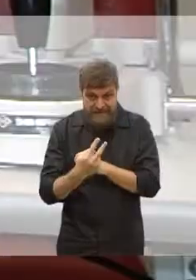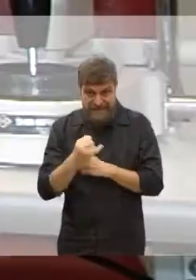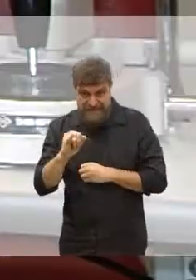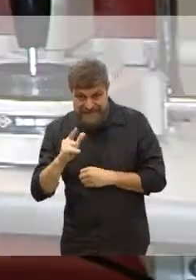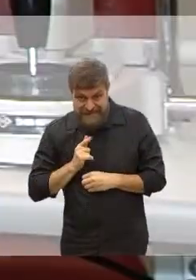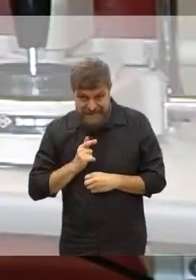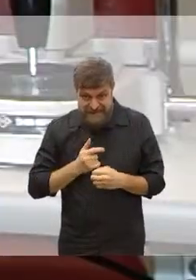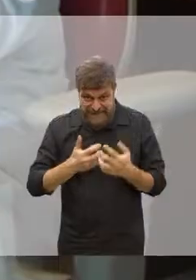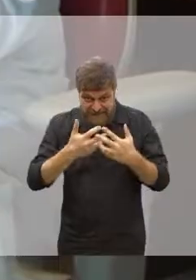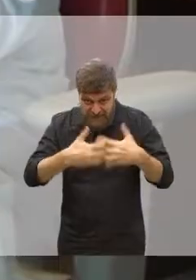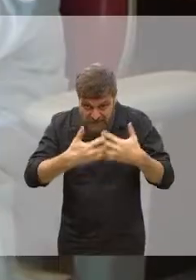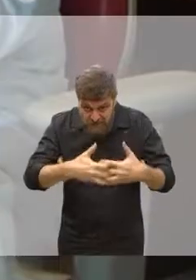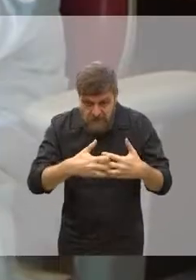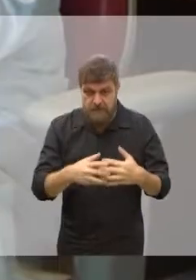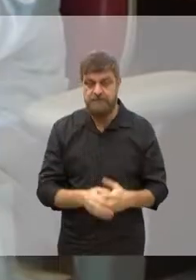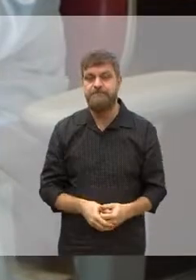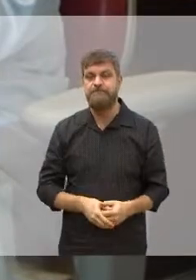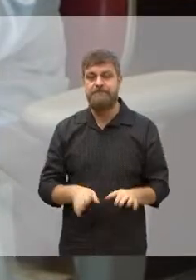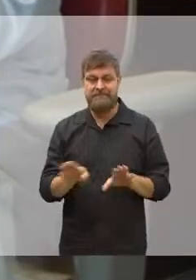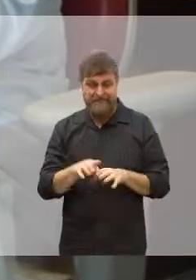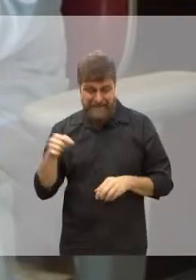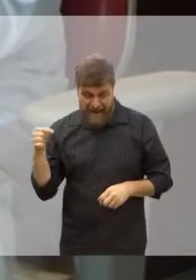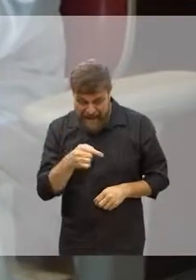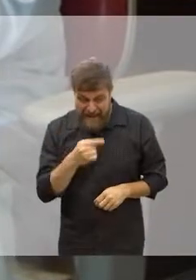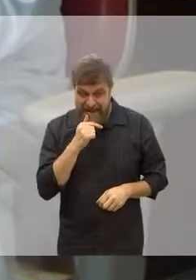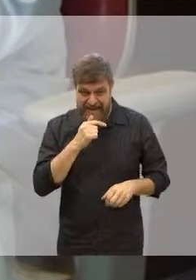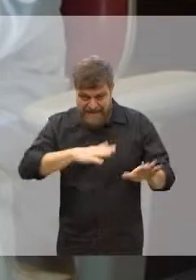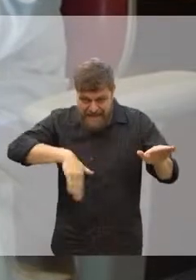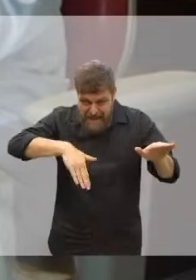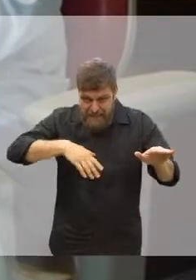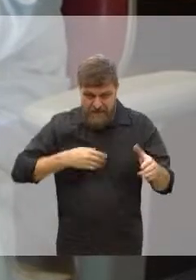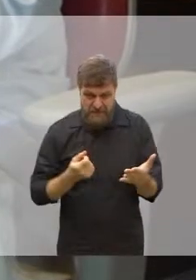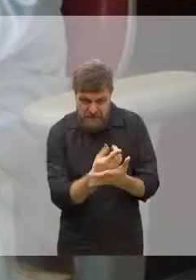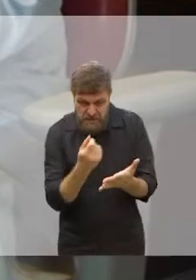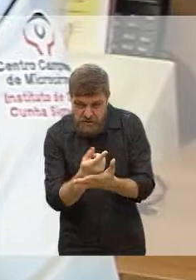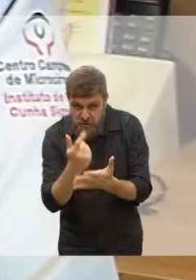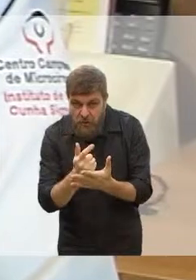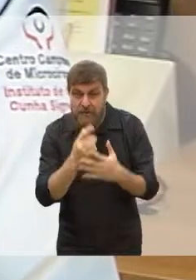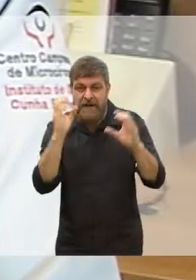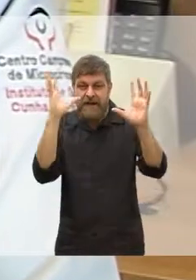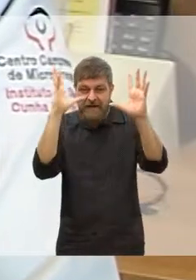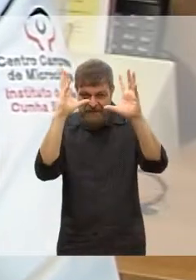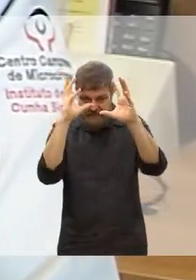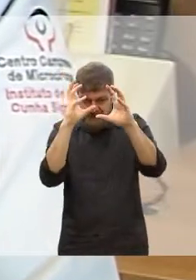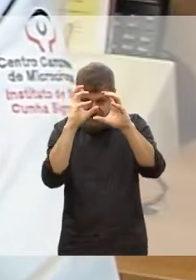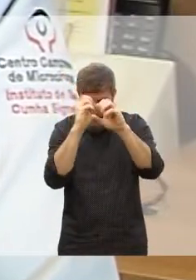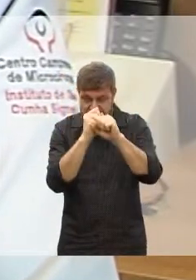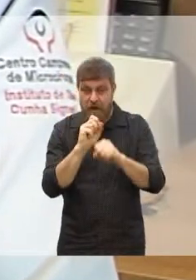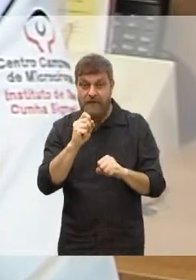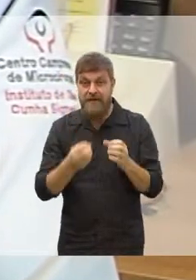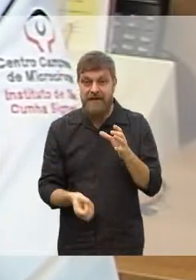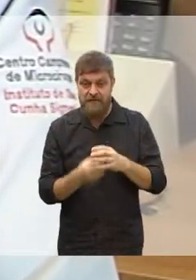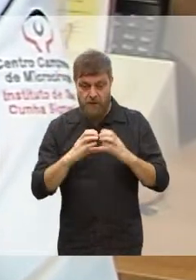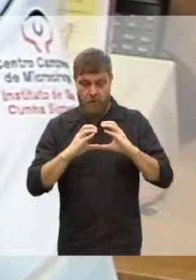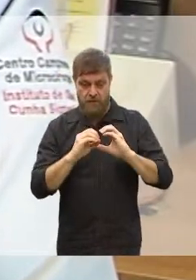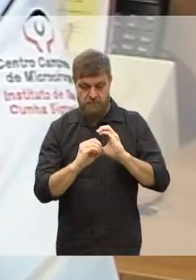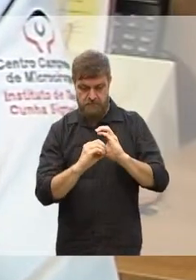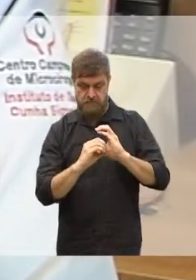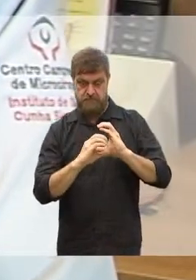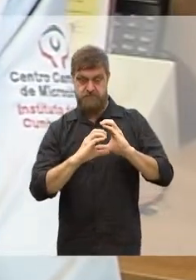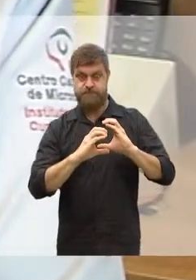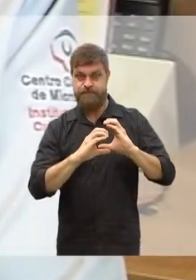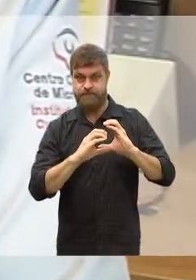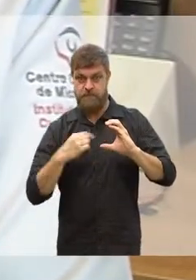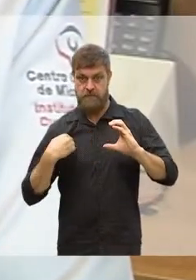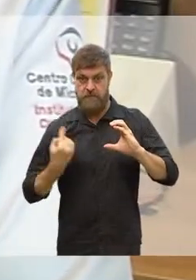a proteção adequada. Ele, inclusive, é mais prejudicial, porque como ele escurece, a pupila abre.